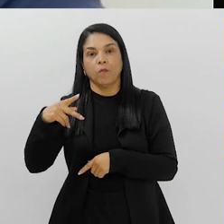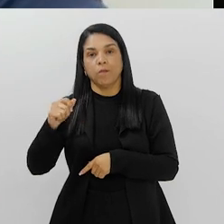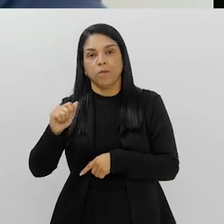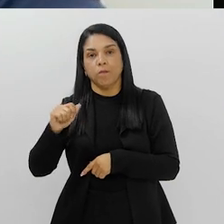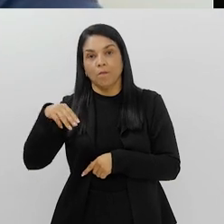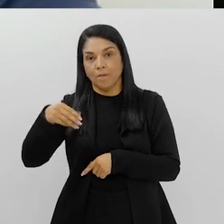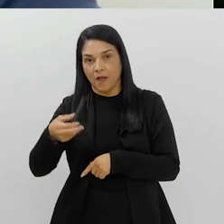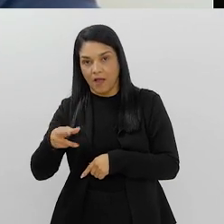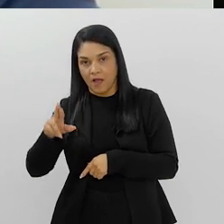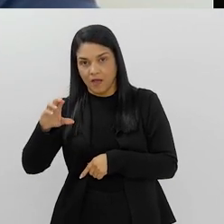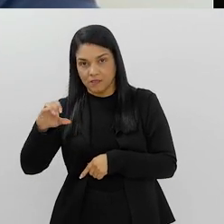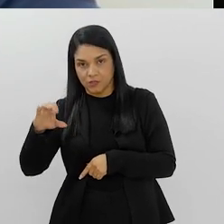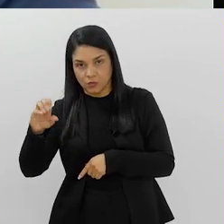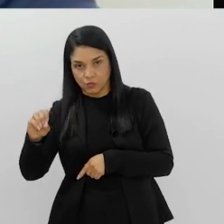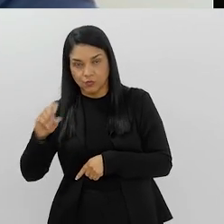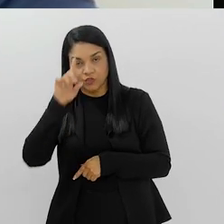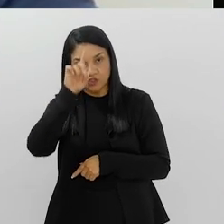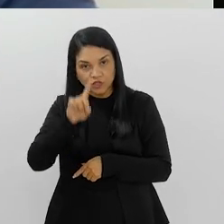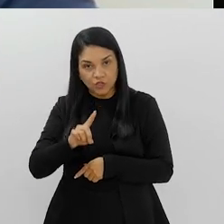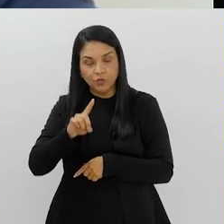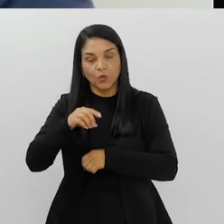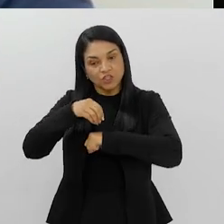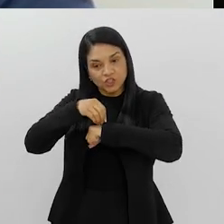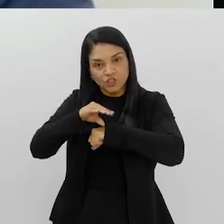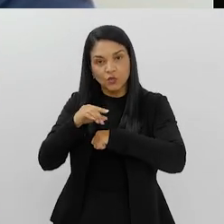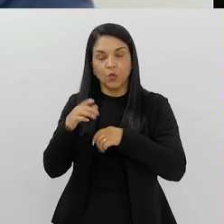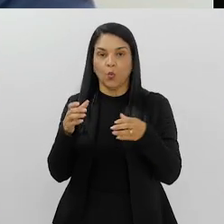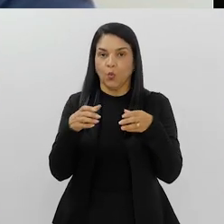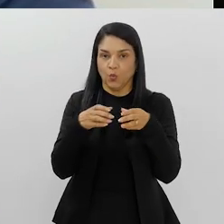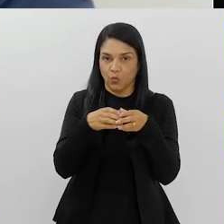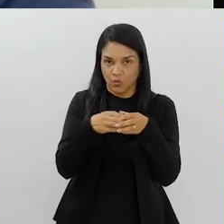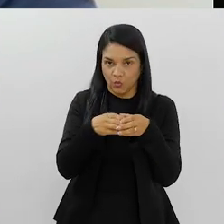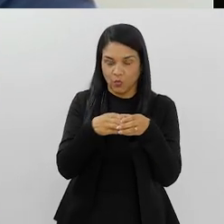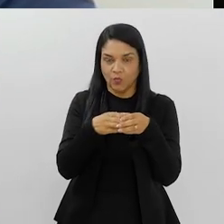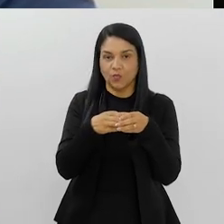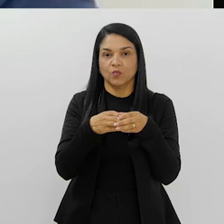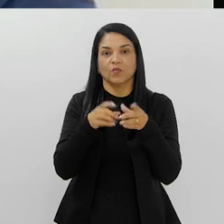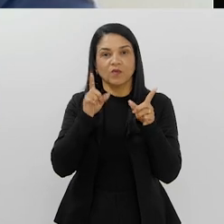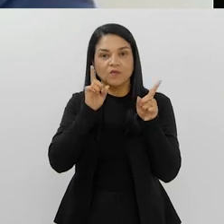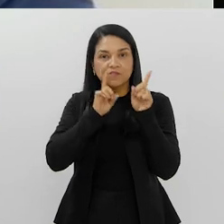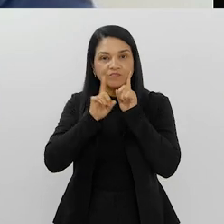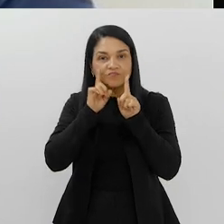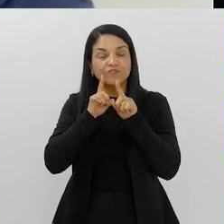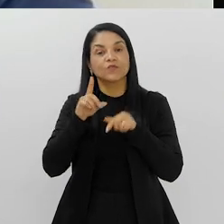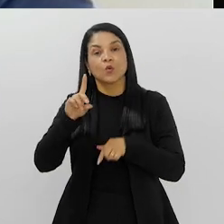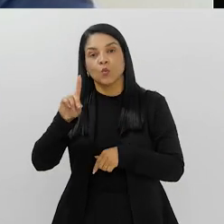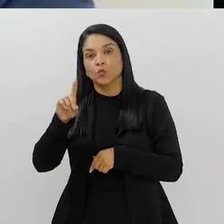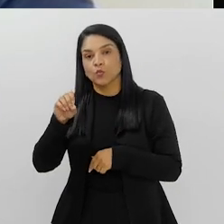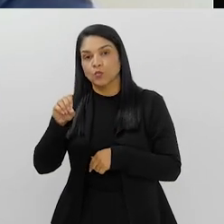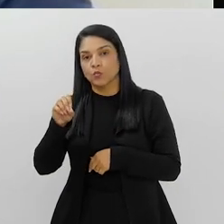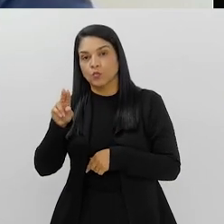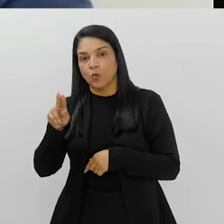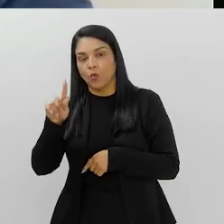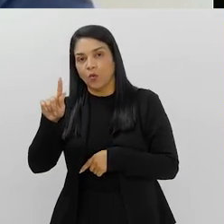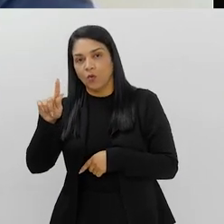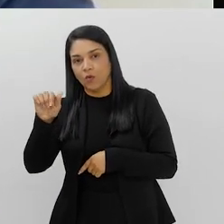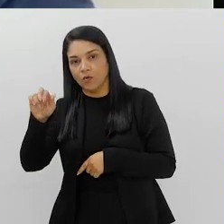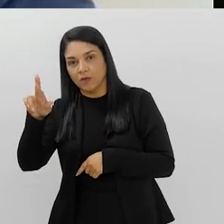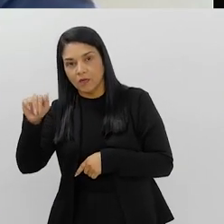Márcio indicou, o Márcio também é um diretor nosso aqui, indicou a gente, o Pablo para a gente, o Douglas, né,